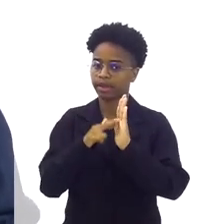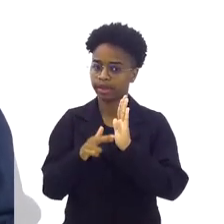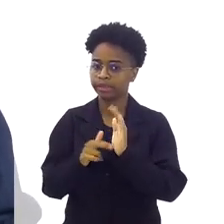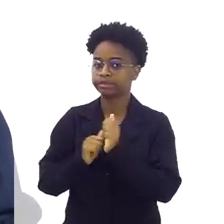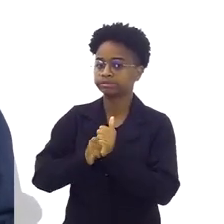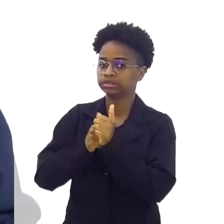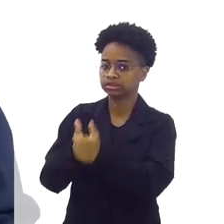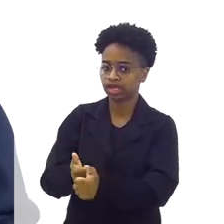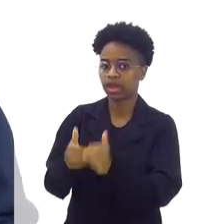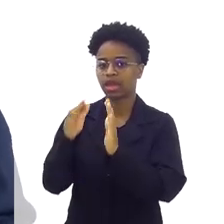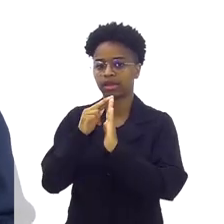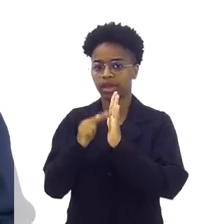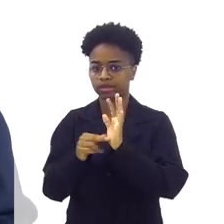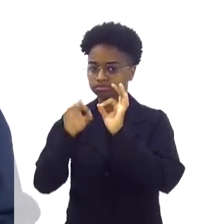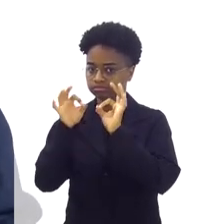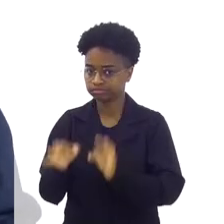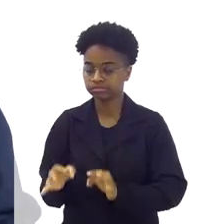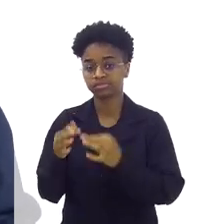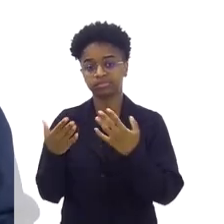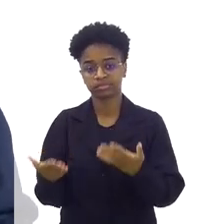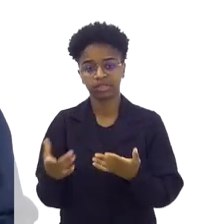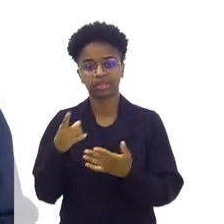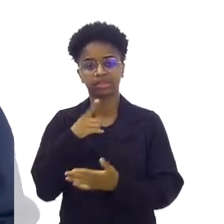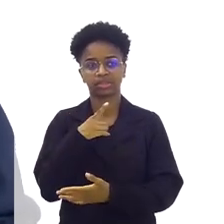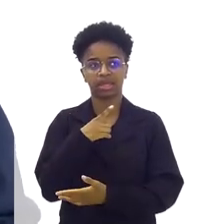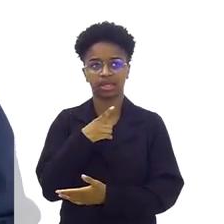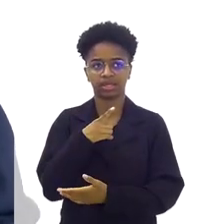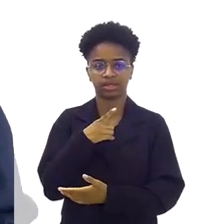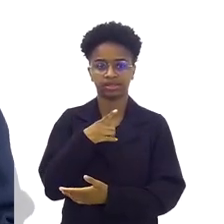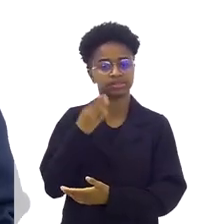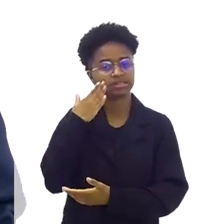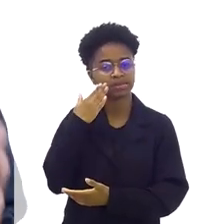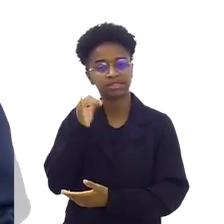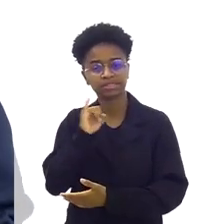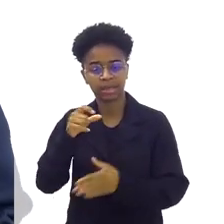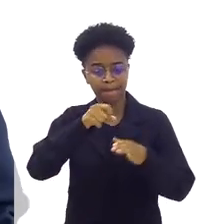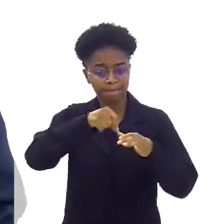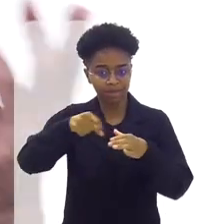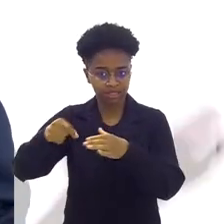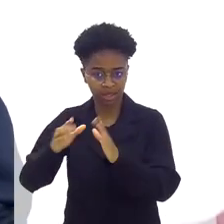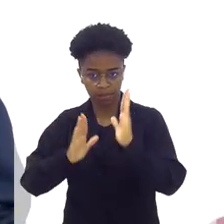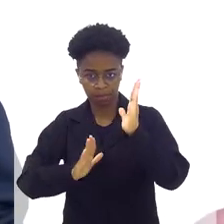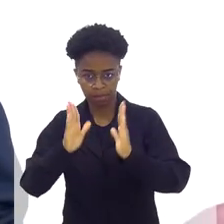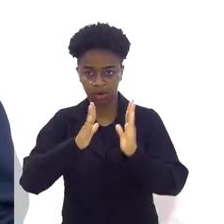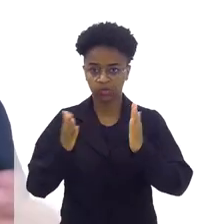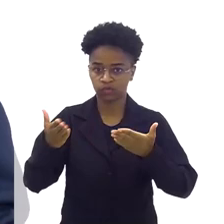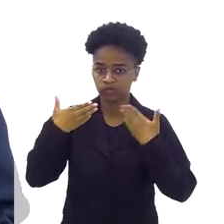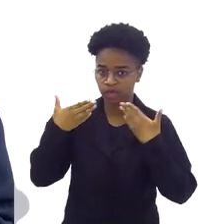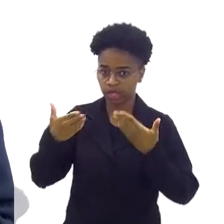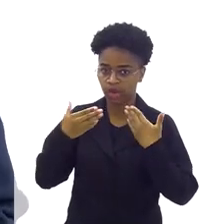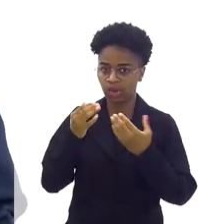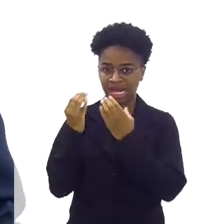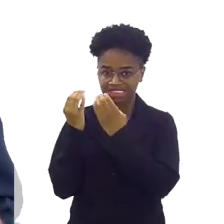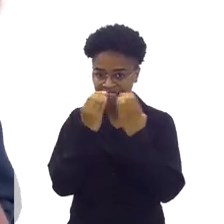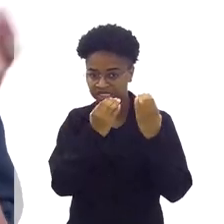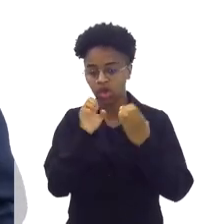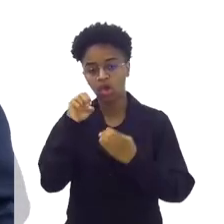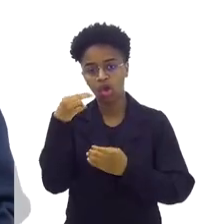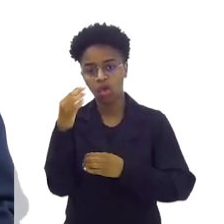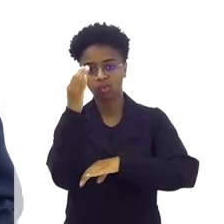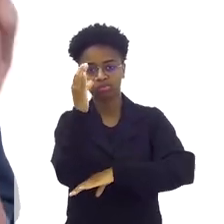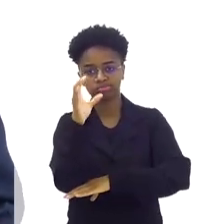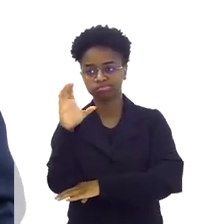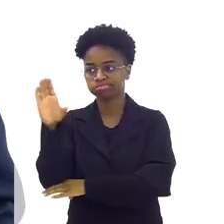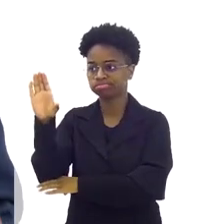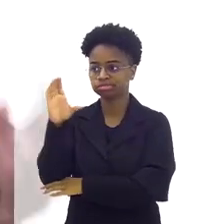são as regras, ele segue as regras direitinho e ele tem ali, ele sabe que se ele plantar durante o verão o milho